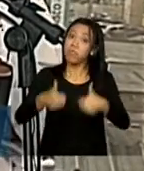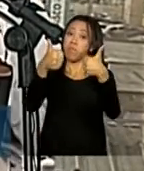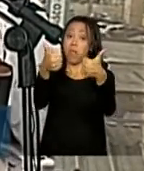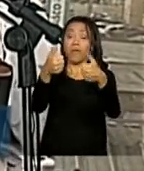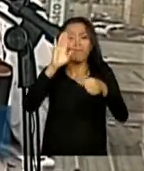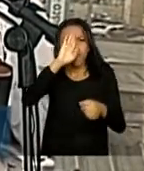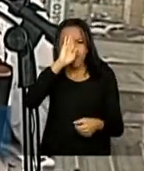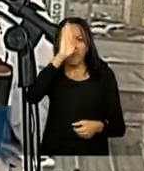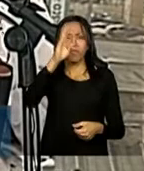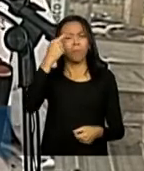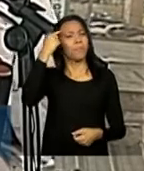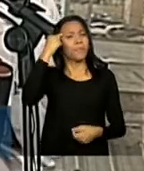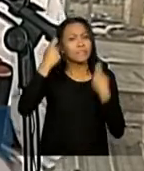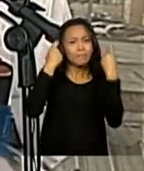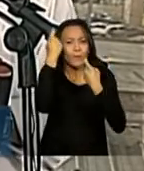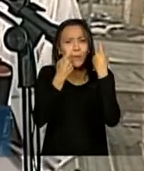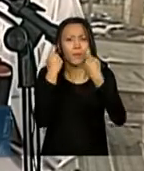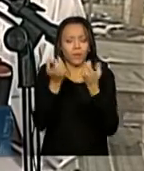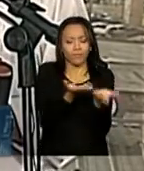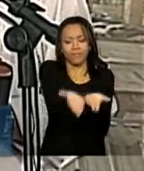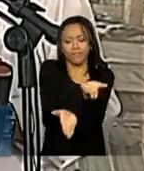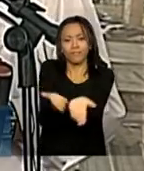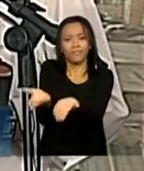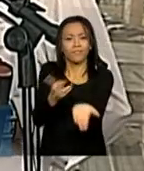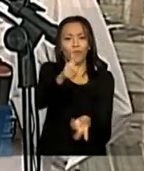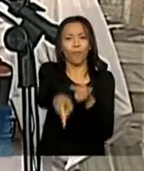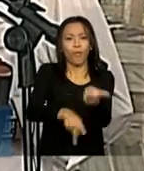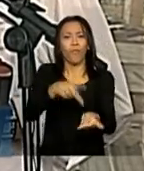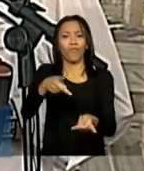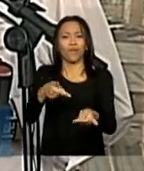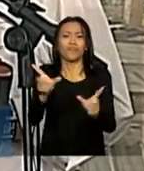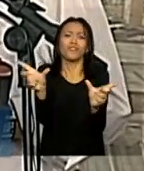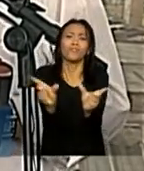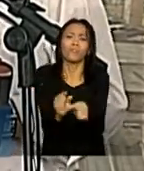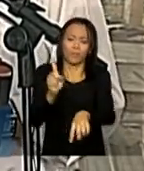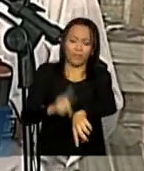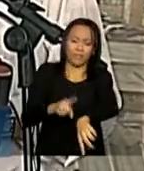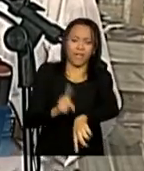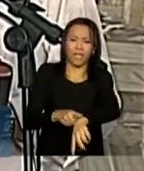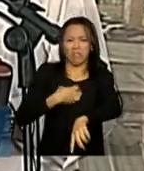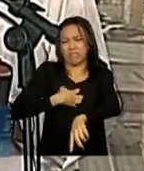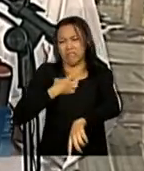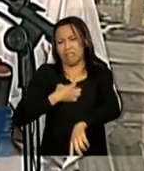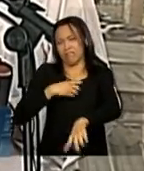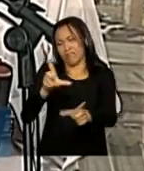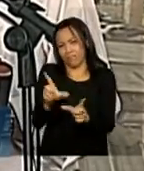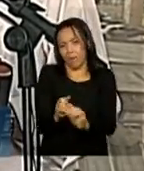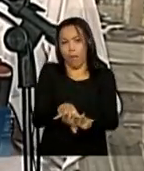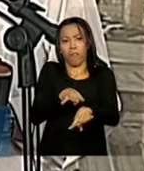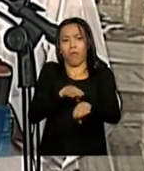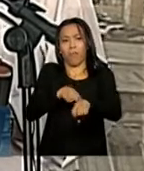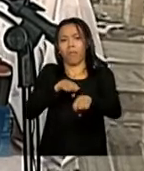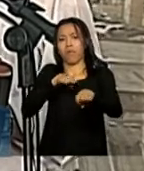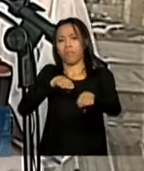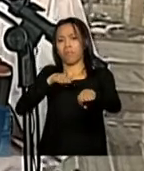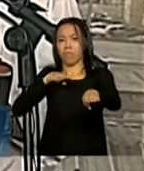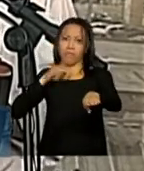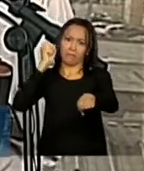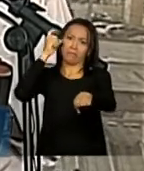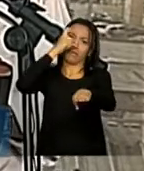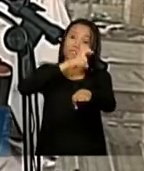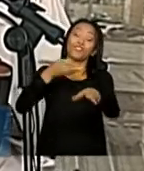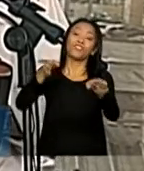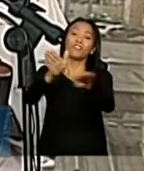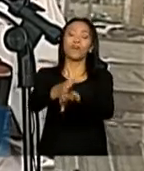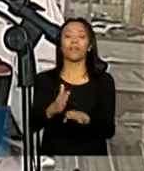principalmente, pensando no povo, fazendo a nossa gente gastar menos tempo, se irritar menos nos engarrafamentos e poder chegar em